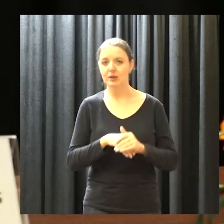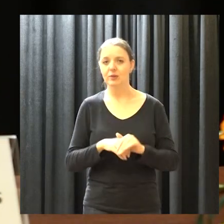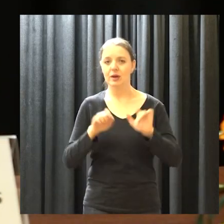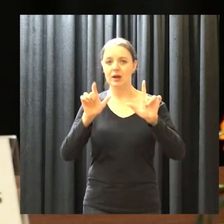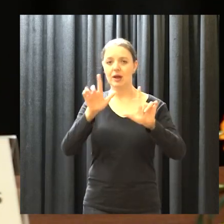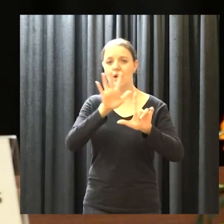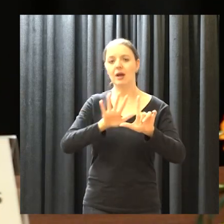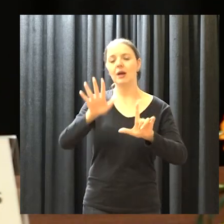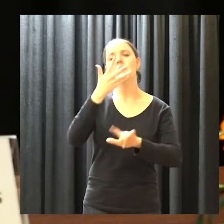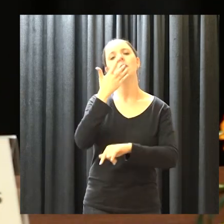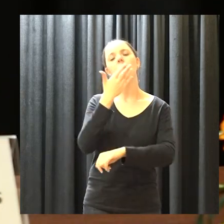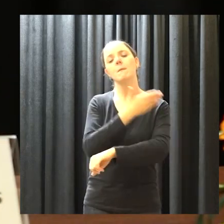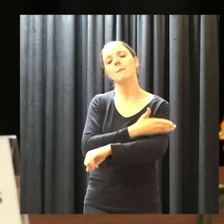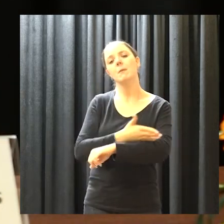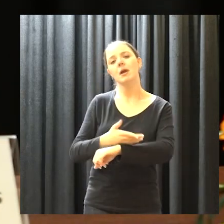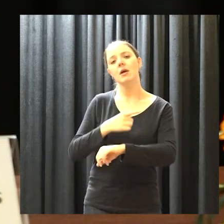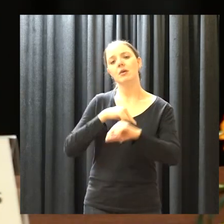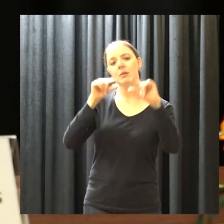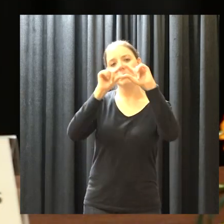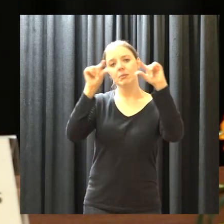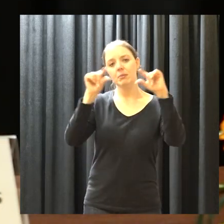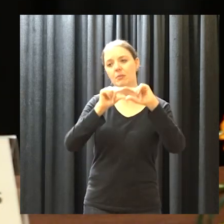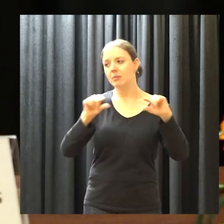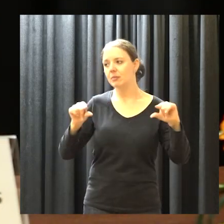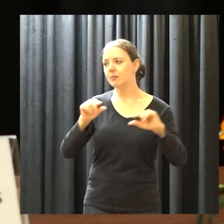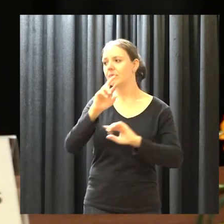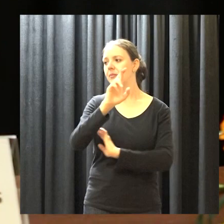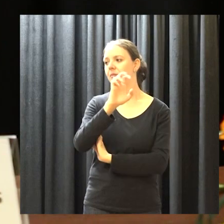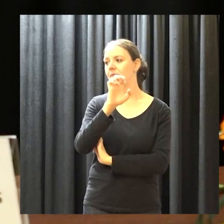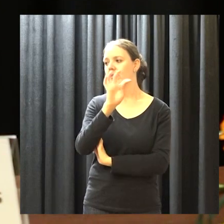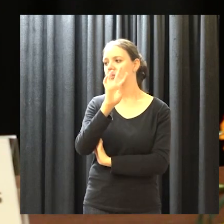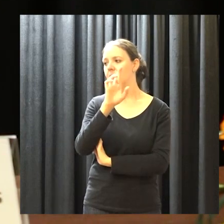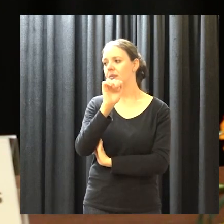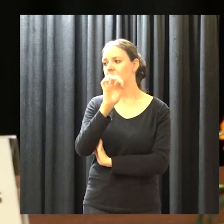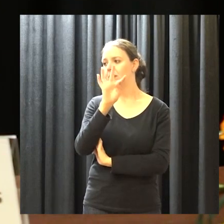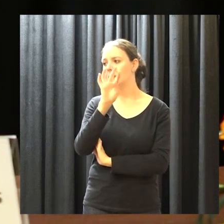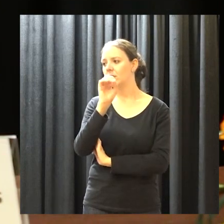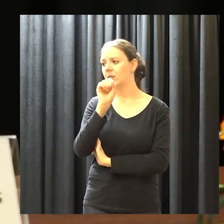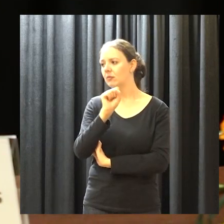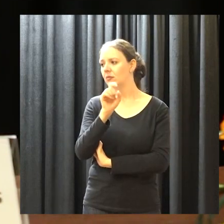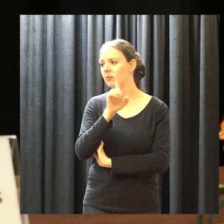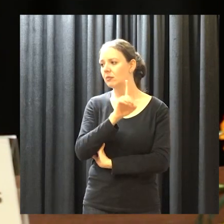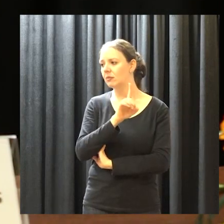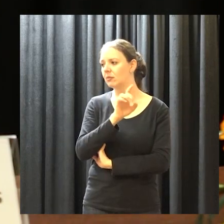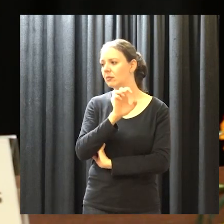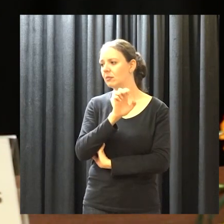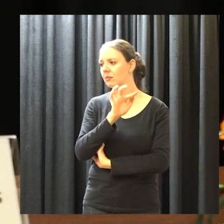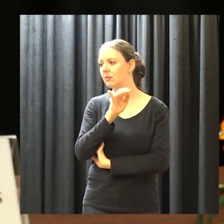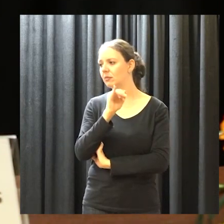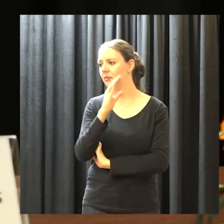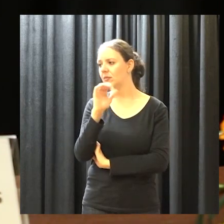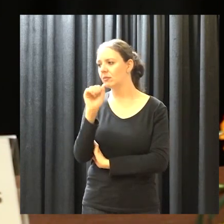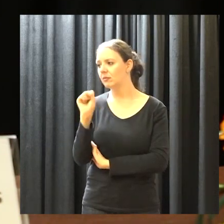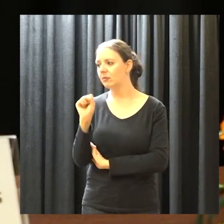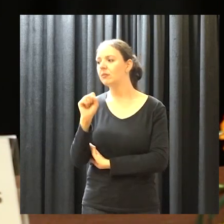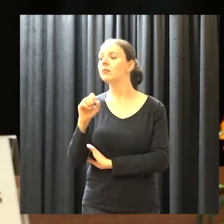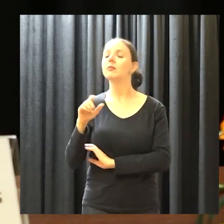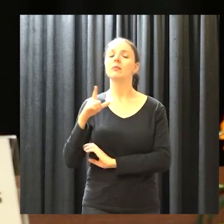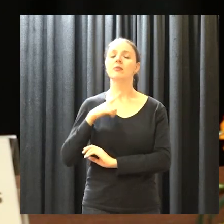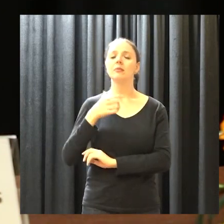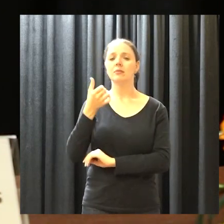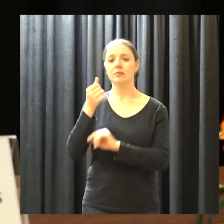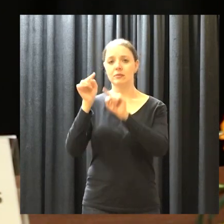fundo branco, a gente lê as palavras retratos defiças em vermelho, e há seis desenhos das mulheres